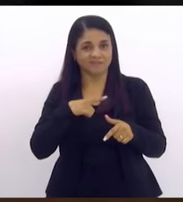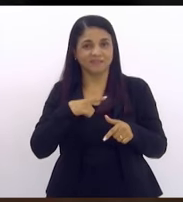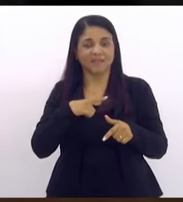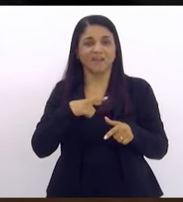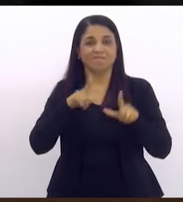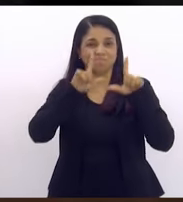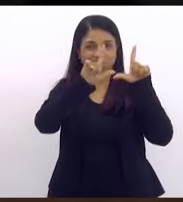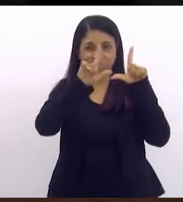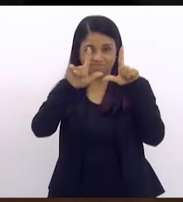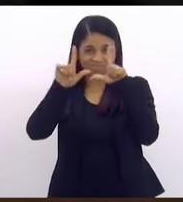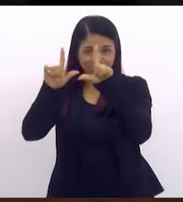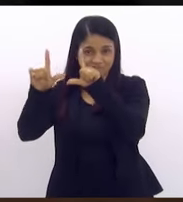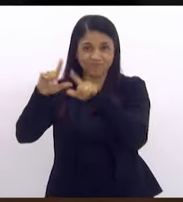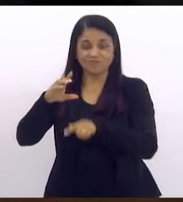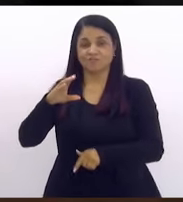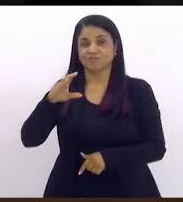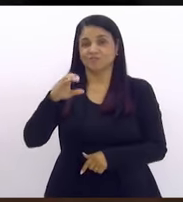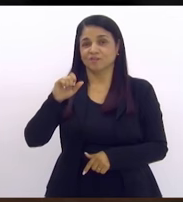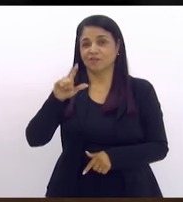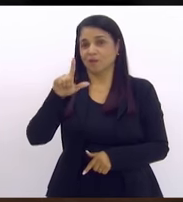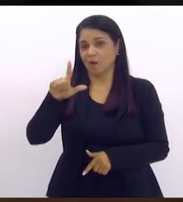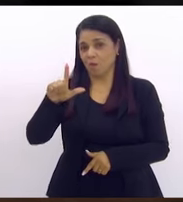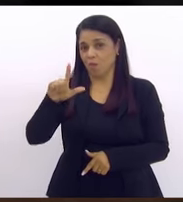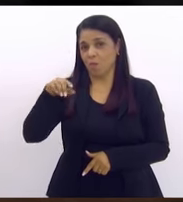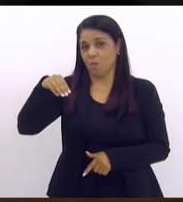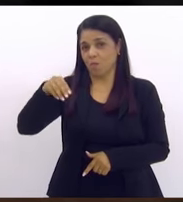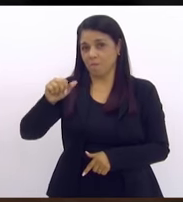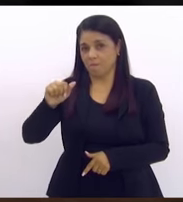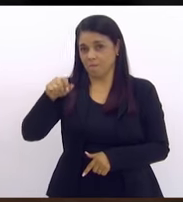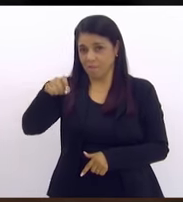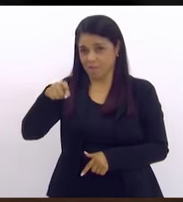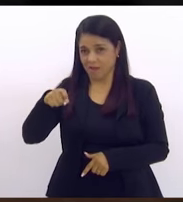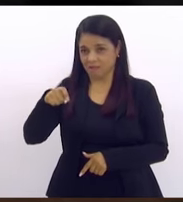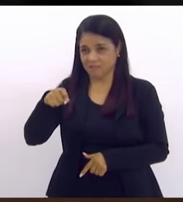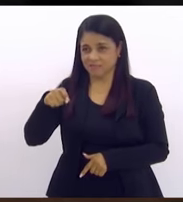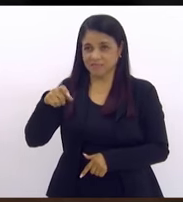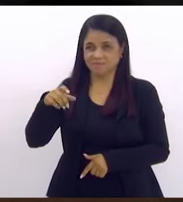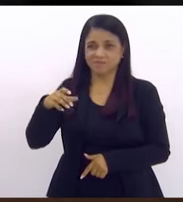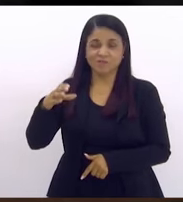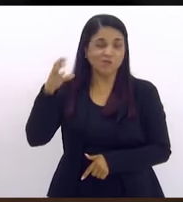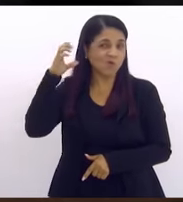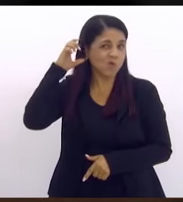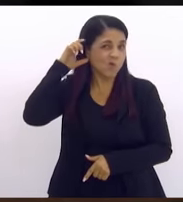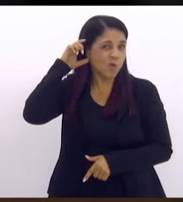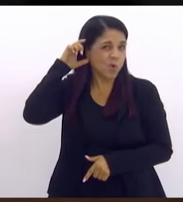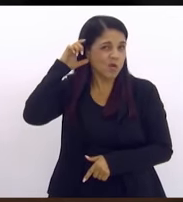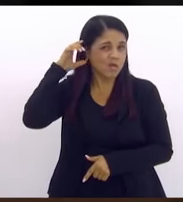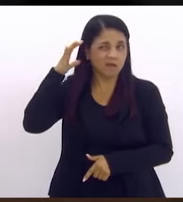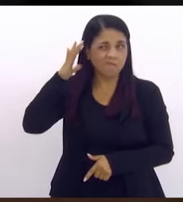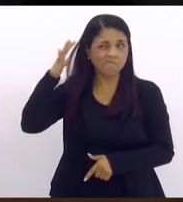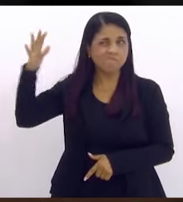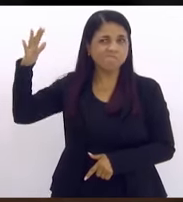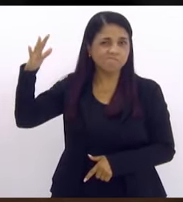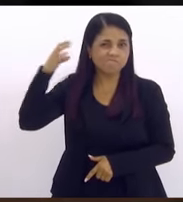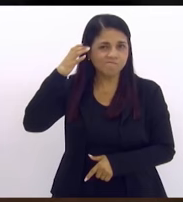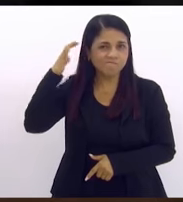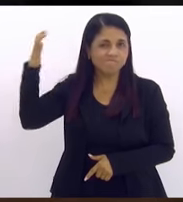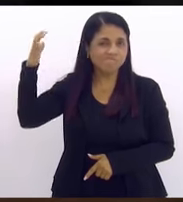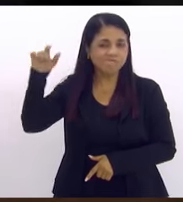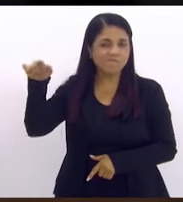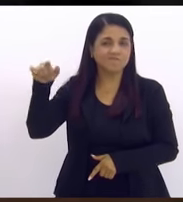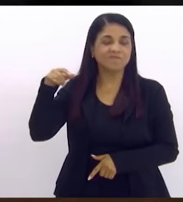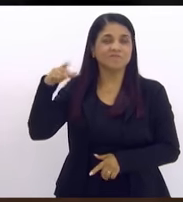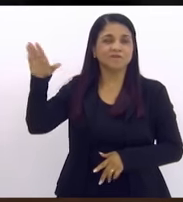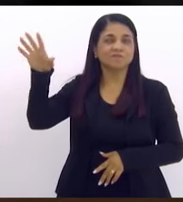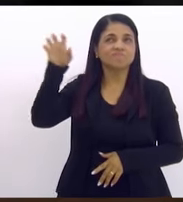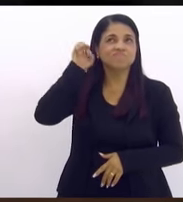Marx instalando os dedos e com uma de suas orelhas impactadas por certa vibração os dizeres com que